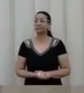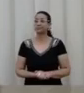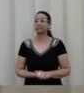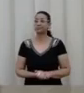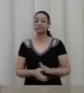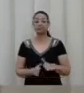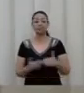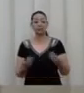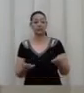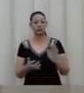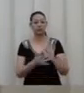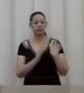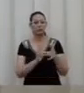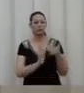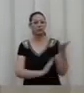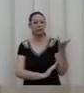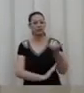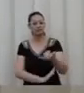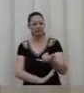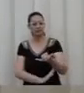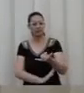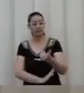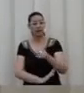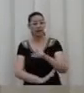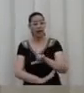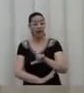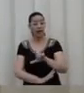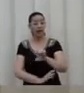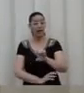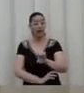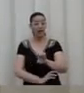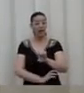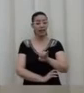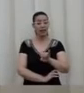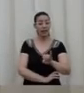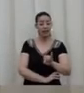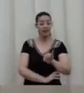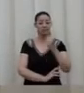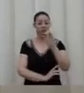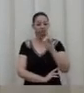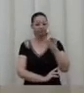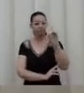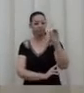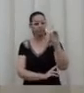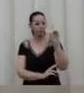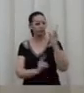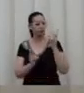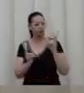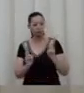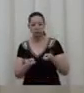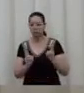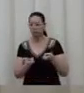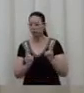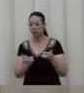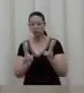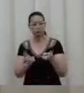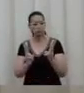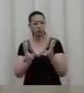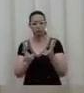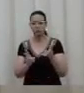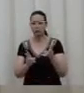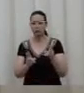bom então o que Jesus está dizendo é que as leis divinas permanecem imutáveis e